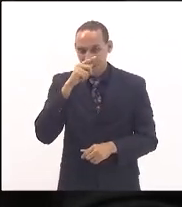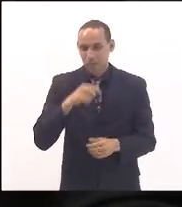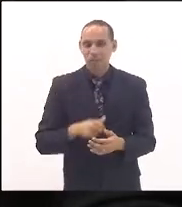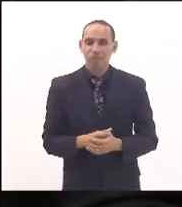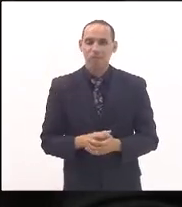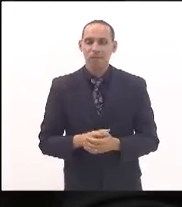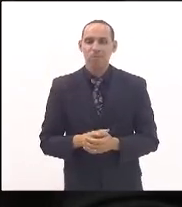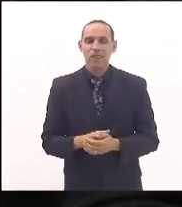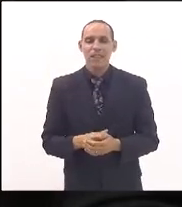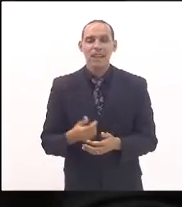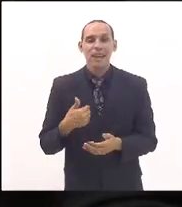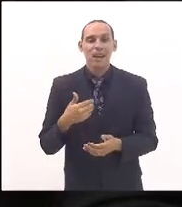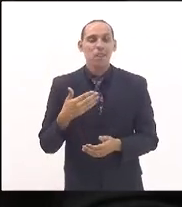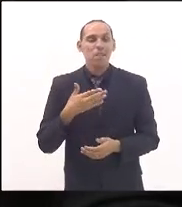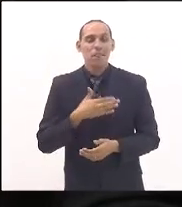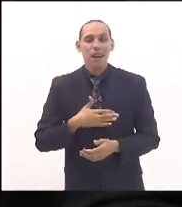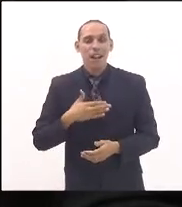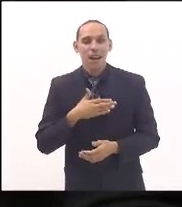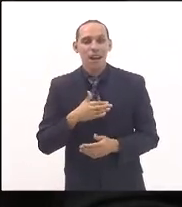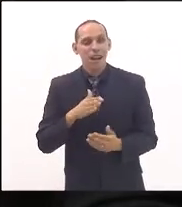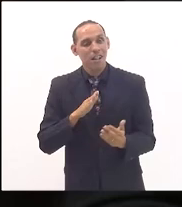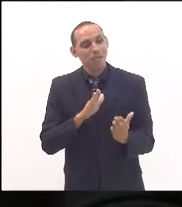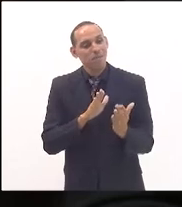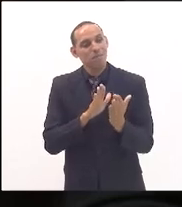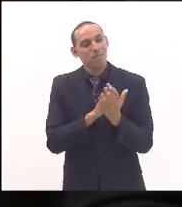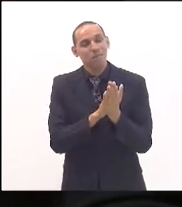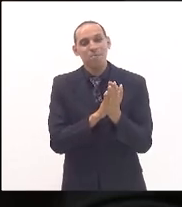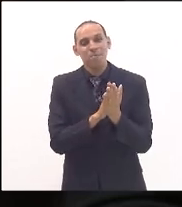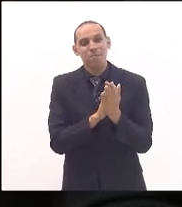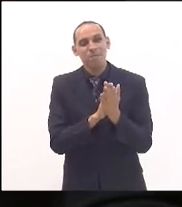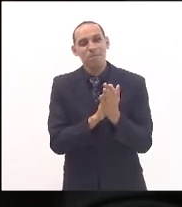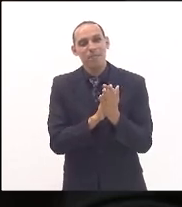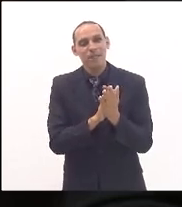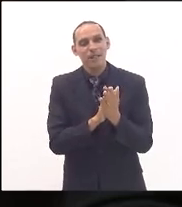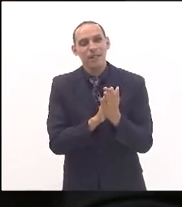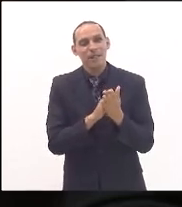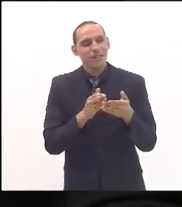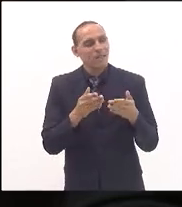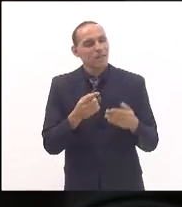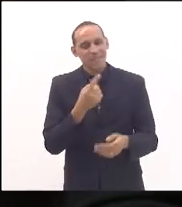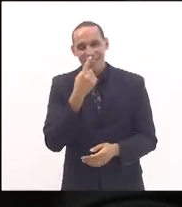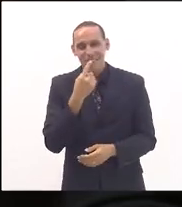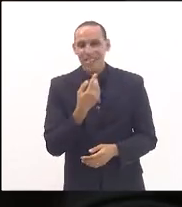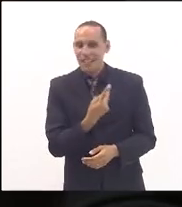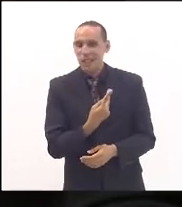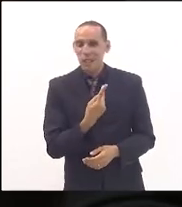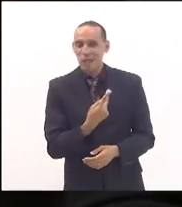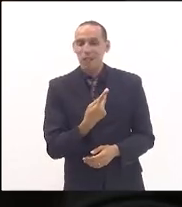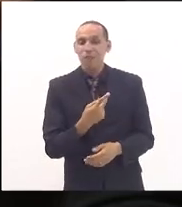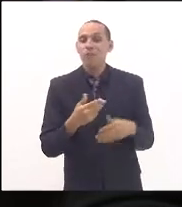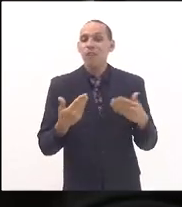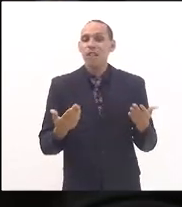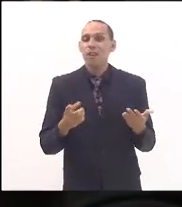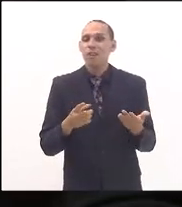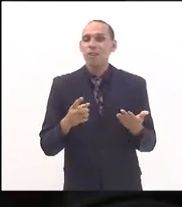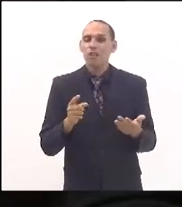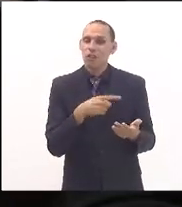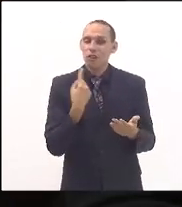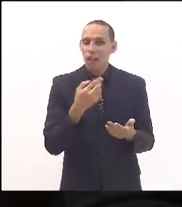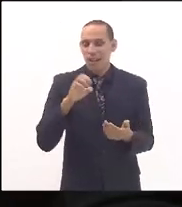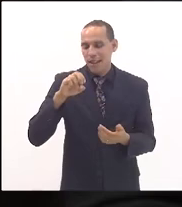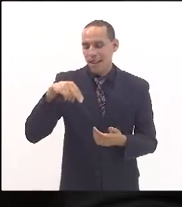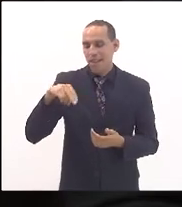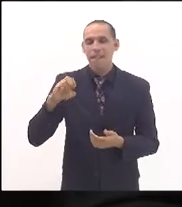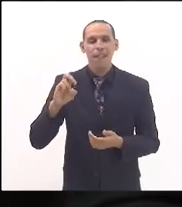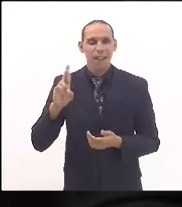e teve um prazer de me aproximar da Flávia quando fui fazer na alerj